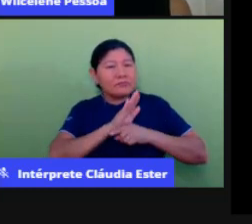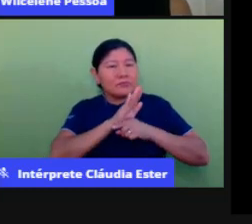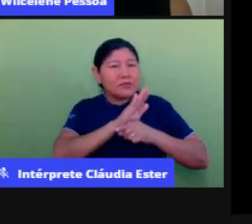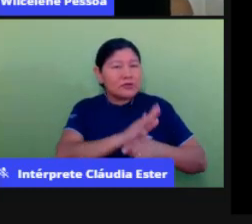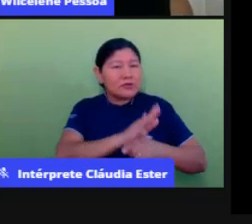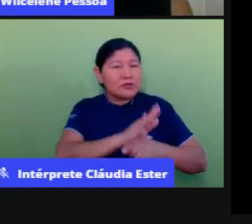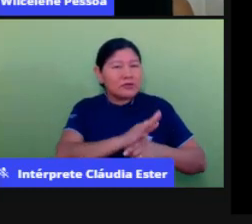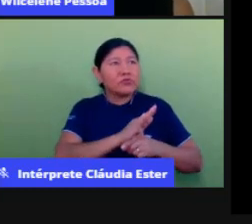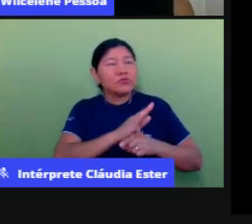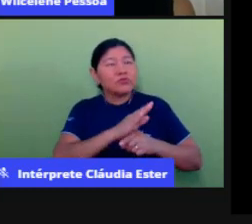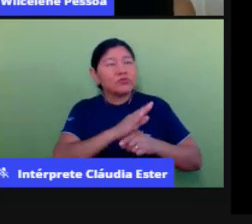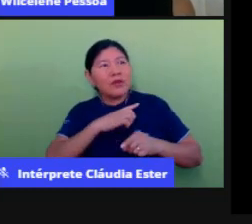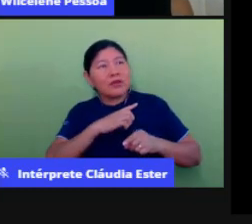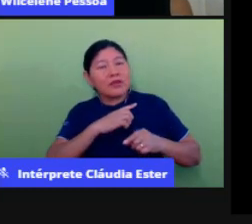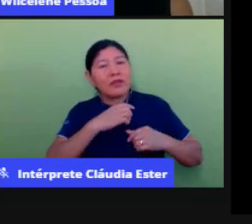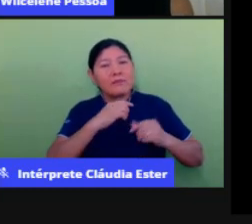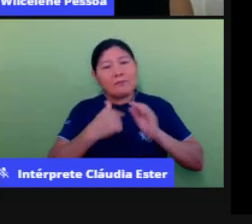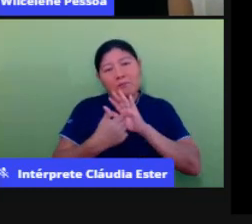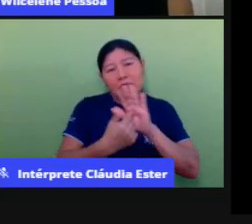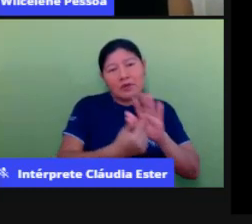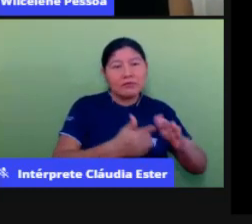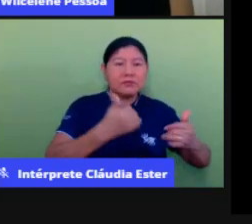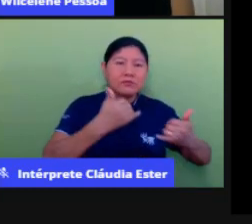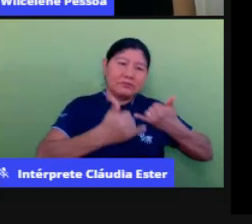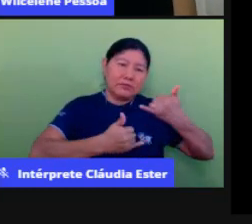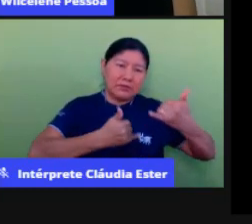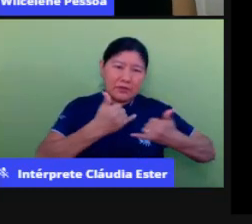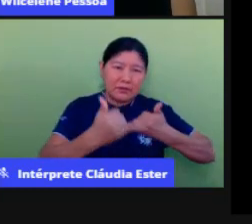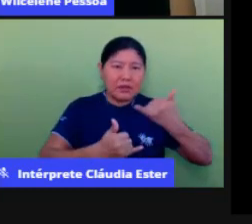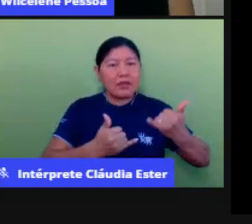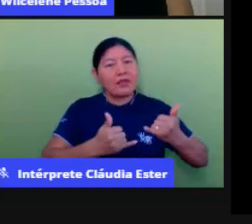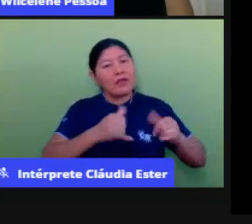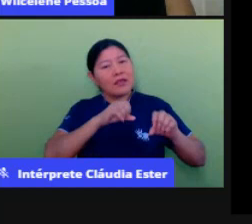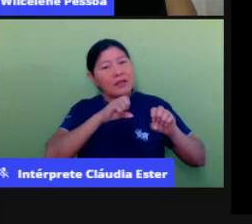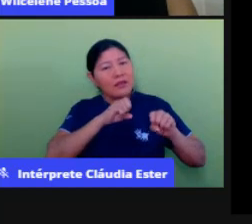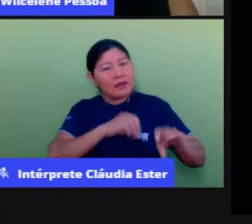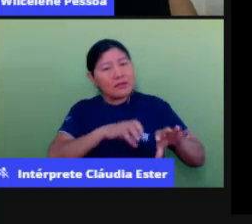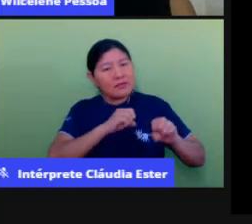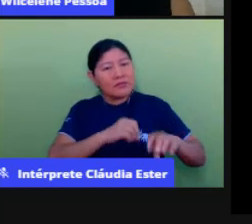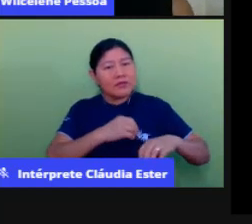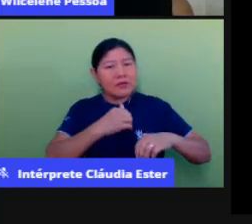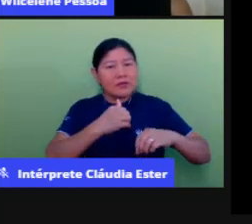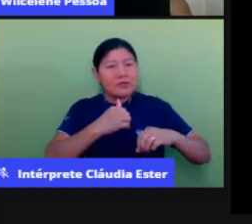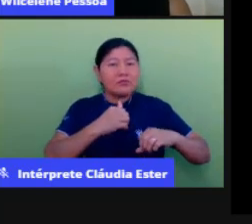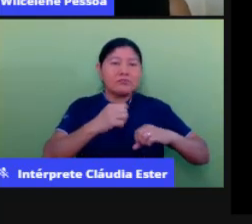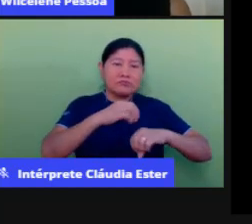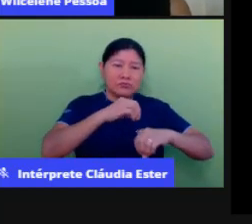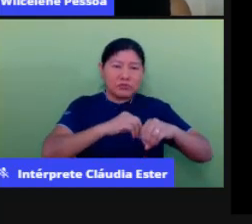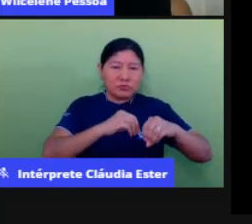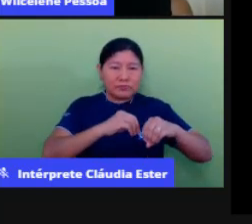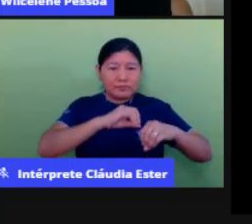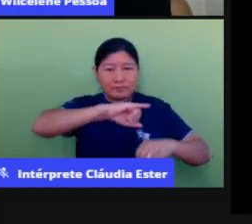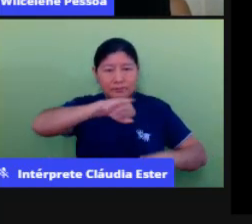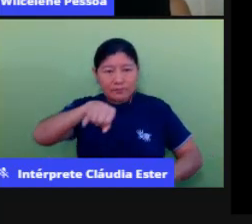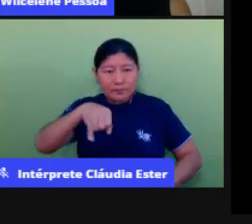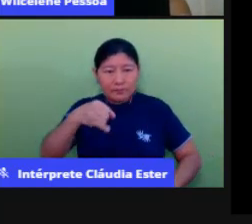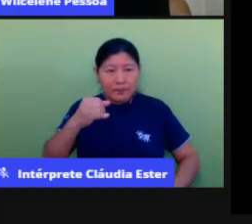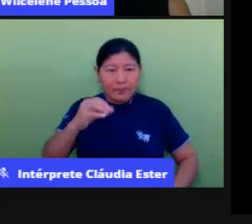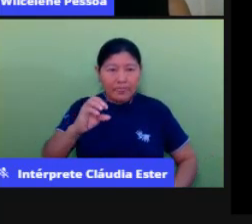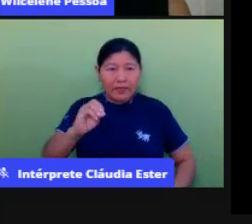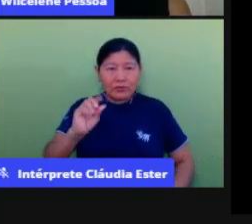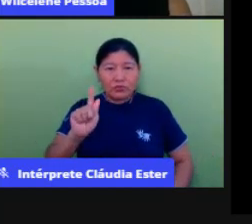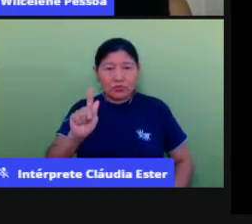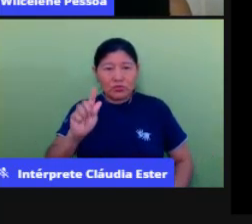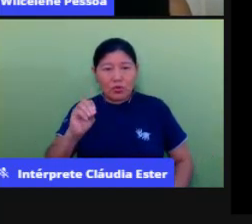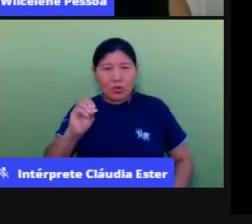lúdico, recreativo, criativo e interativo. Então, assim, há sempre uma preocupação muito grande em como vai